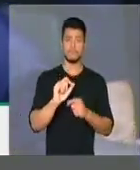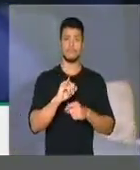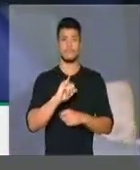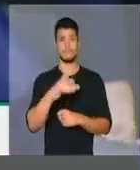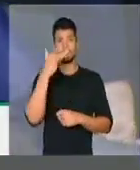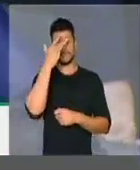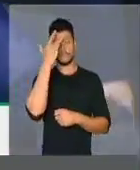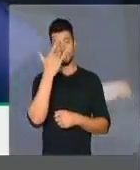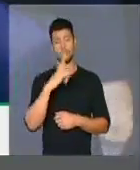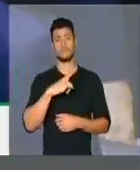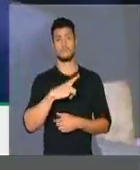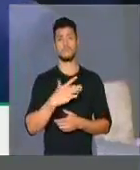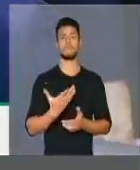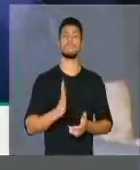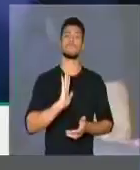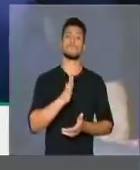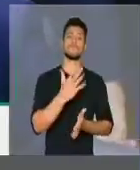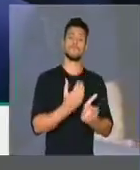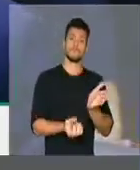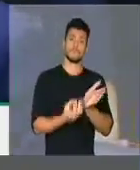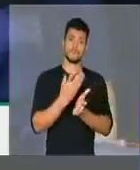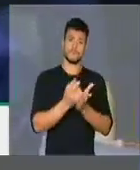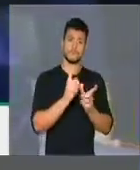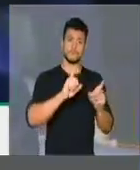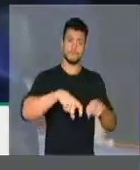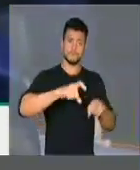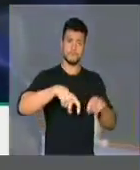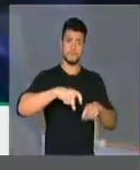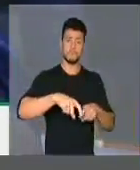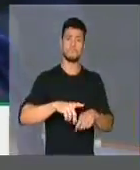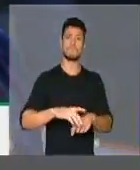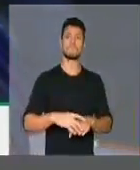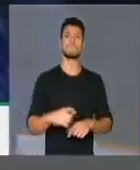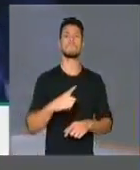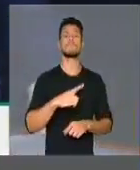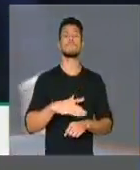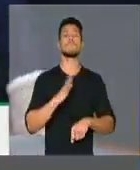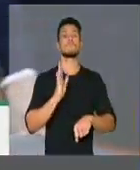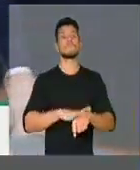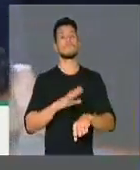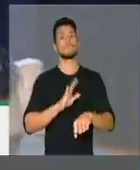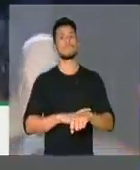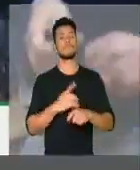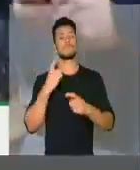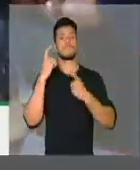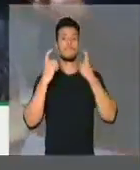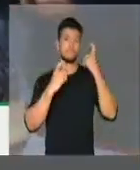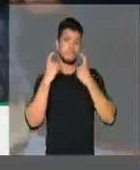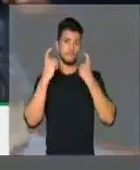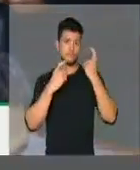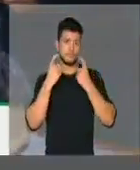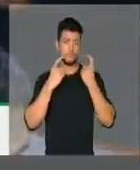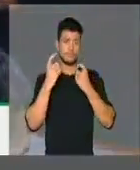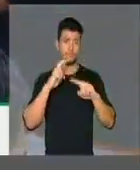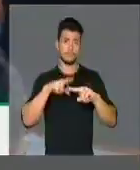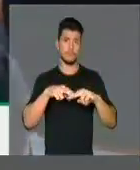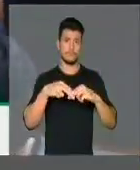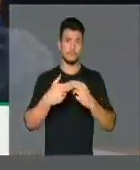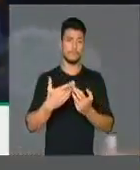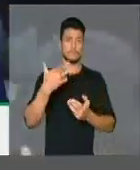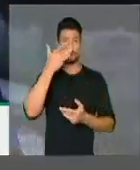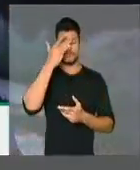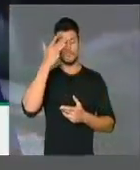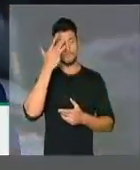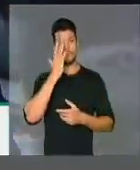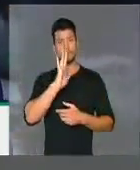setor que hoje sustenta a economia brasileira, viviam momentos de muita preocupação, já que os produtores,